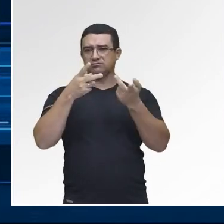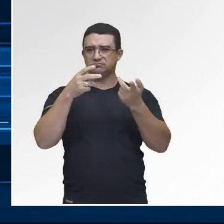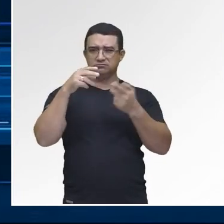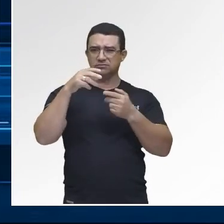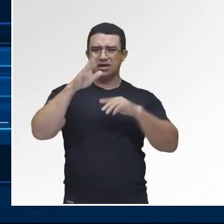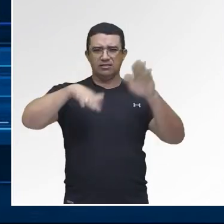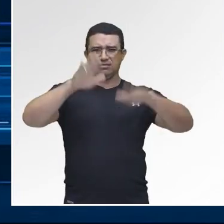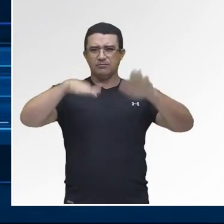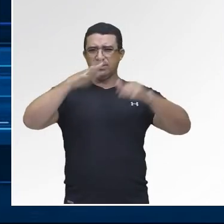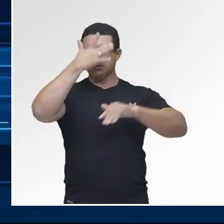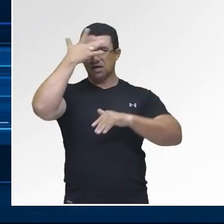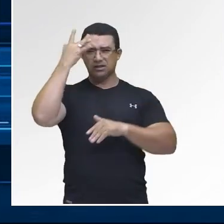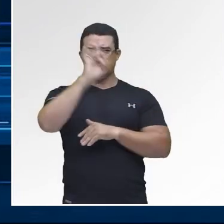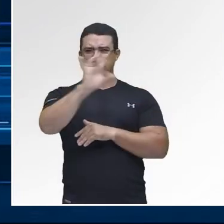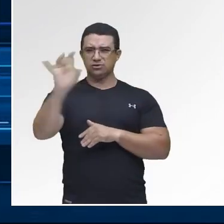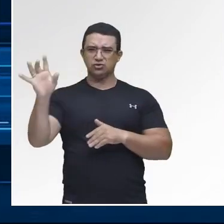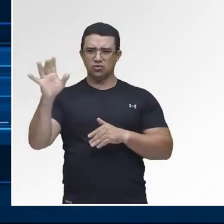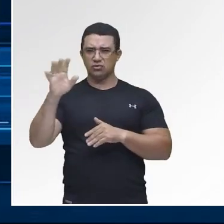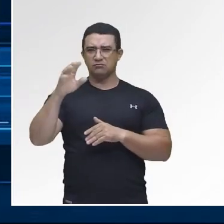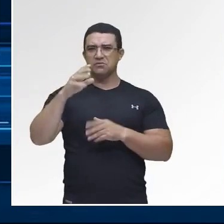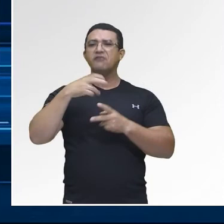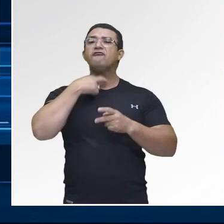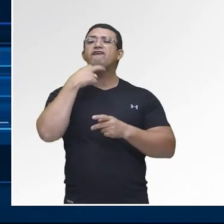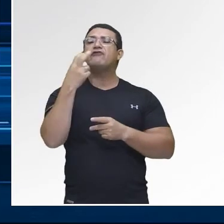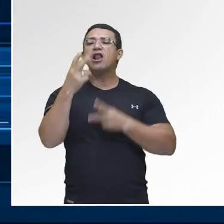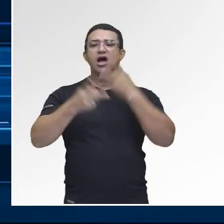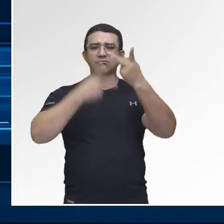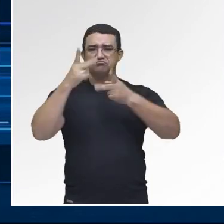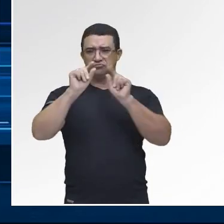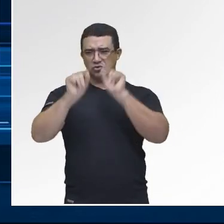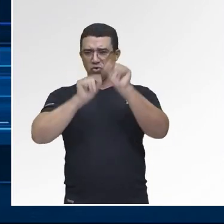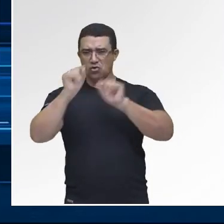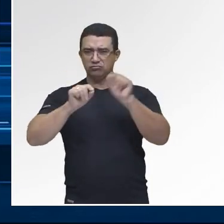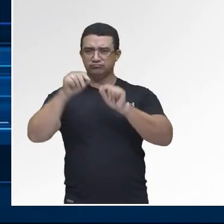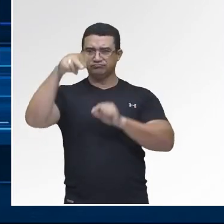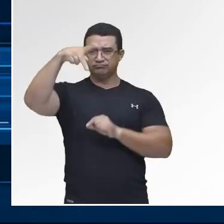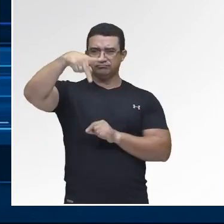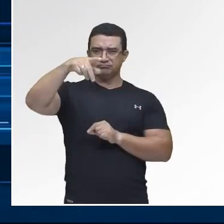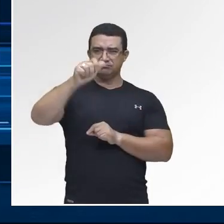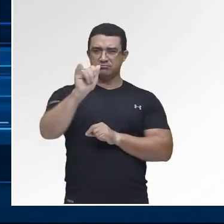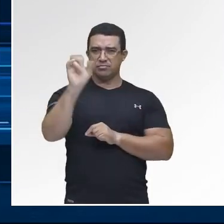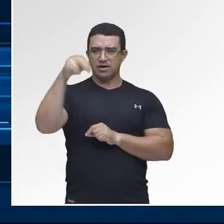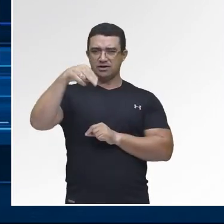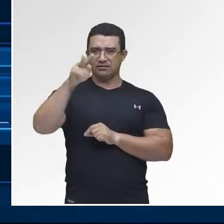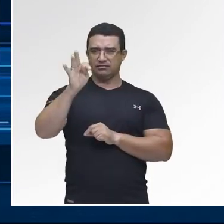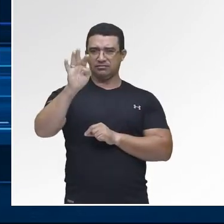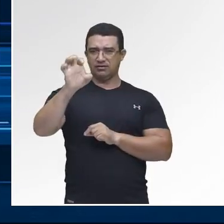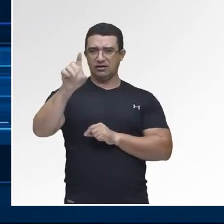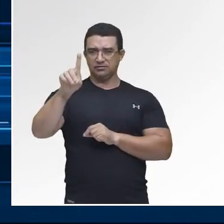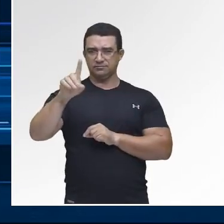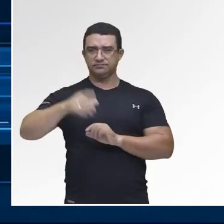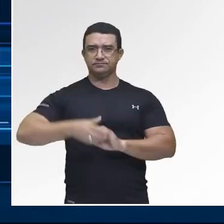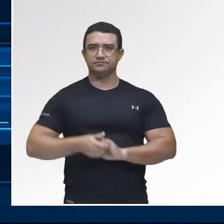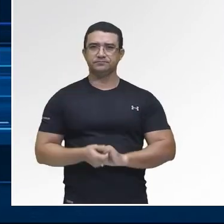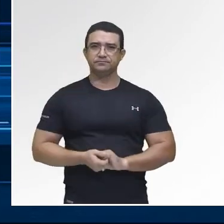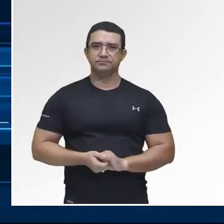Essas pronúncias podem variar um pouquinho, tá? Depende do contexto e também da origem do falante.